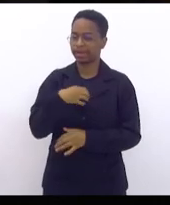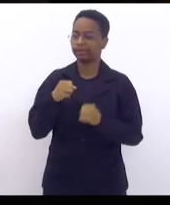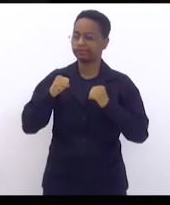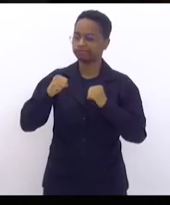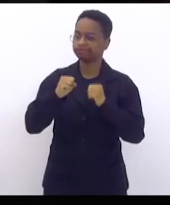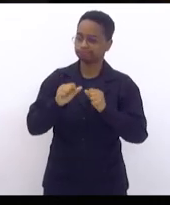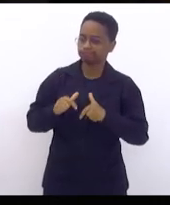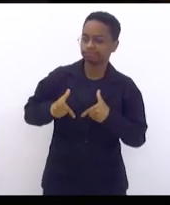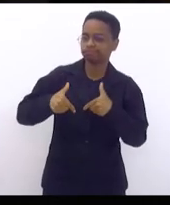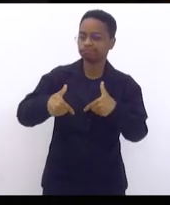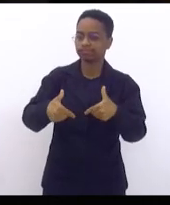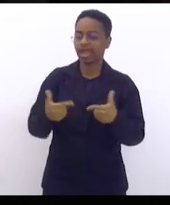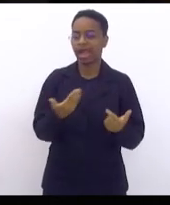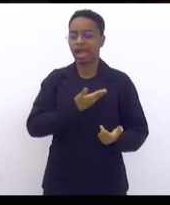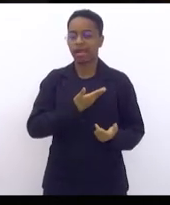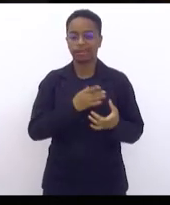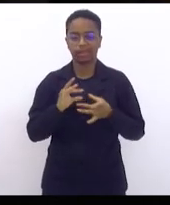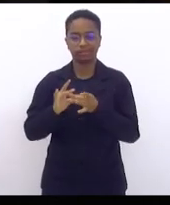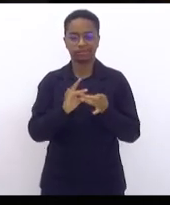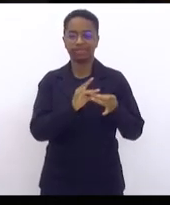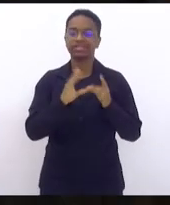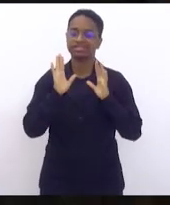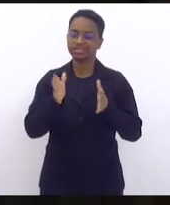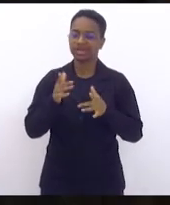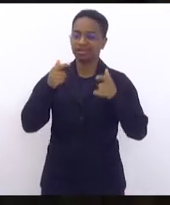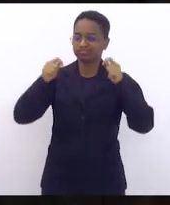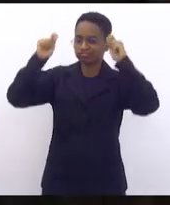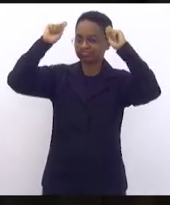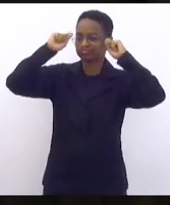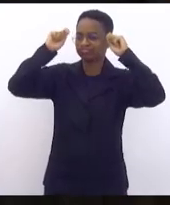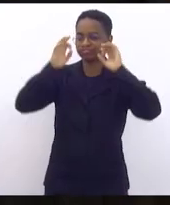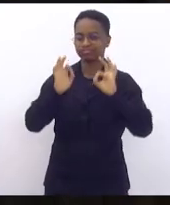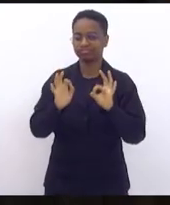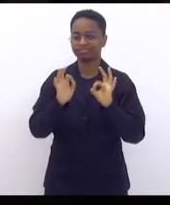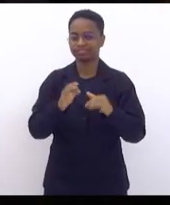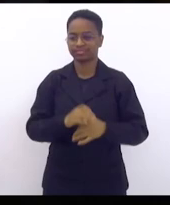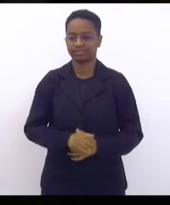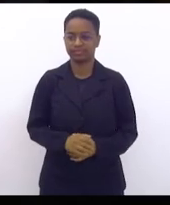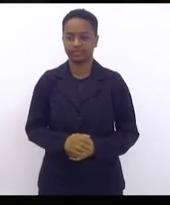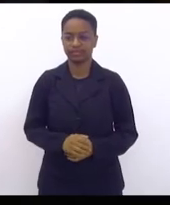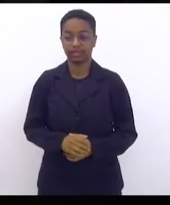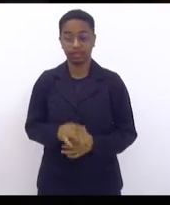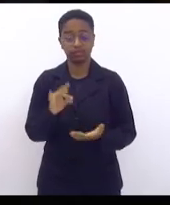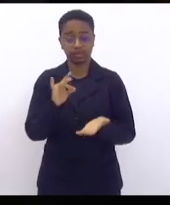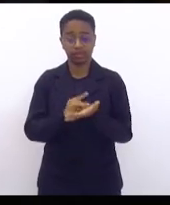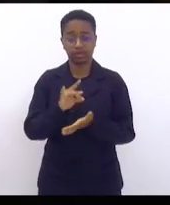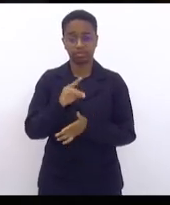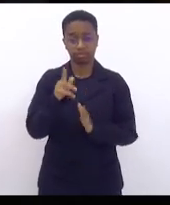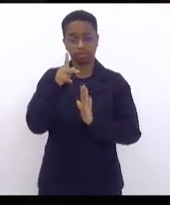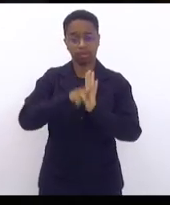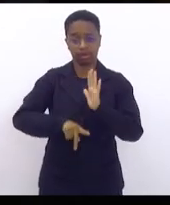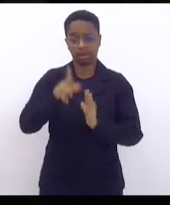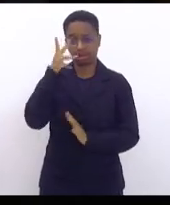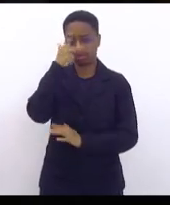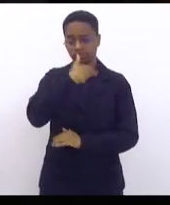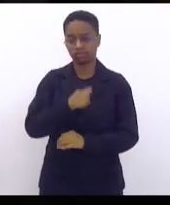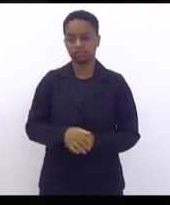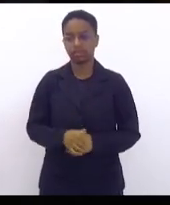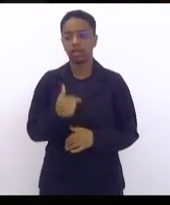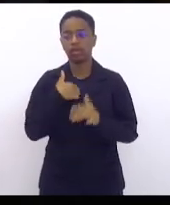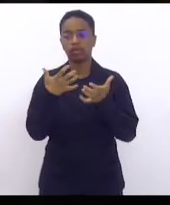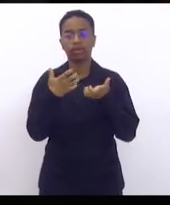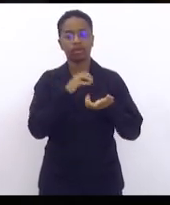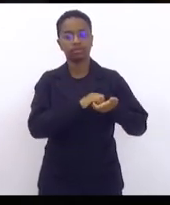combativa, amiga de todo mundo, já devidamente caracterizada aqui. Foi realmente um lindo projeto. Eu queria saudar